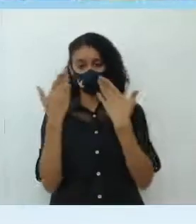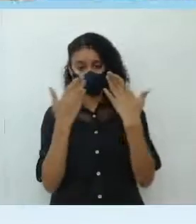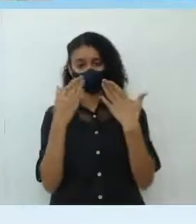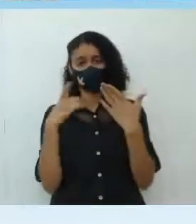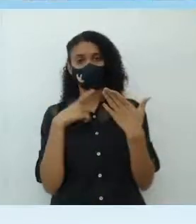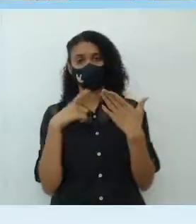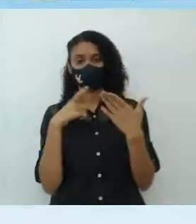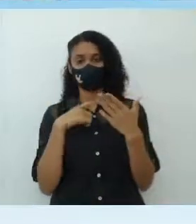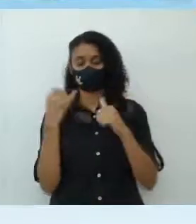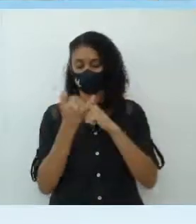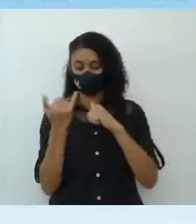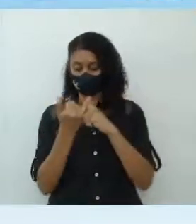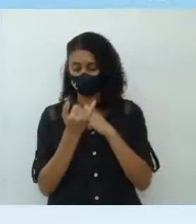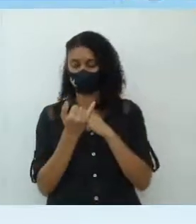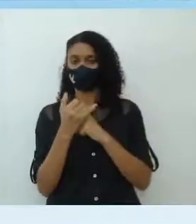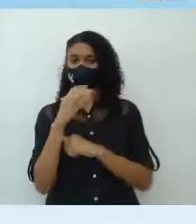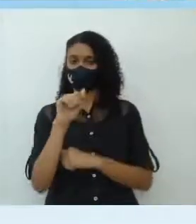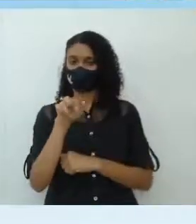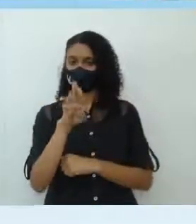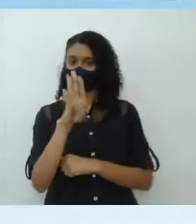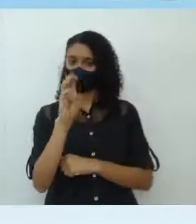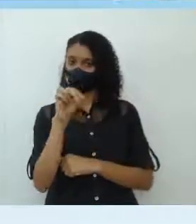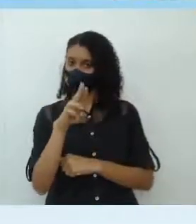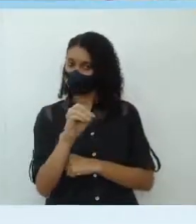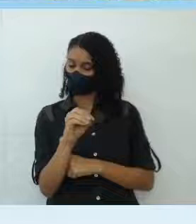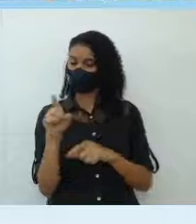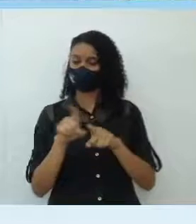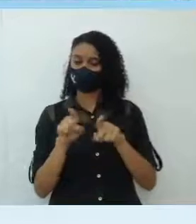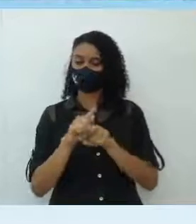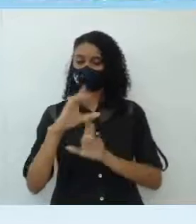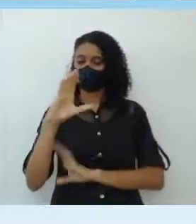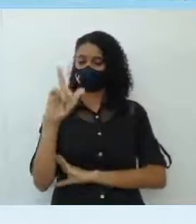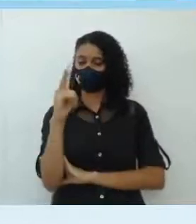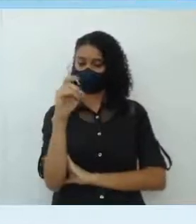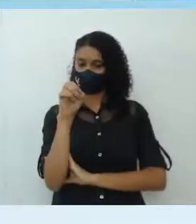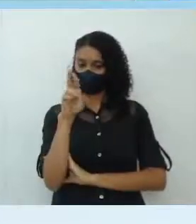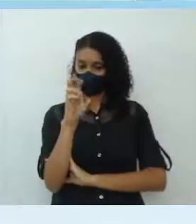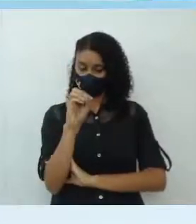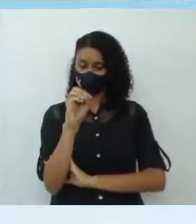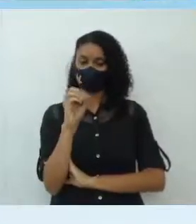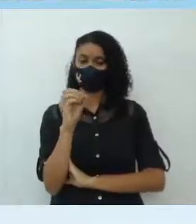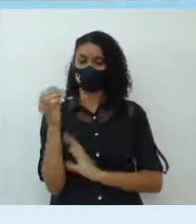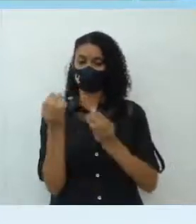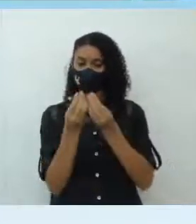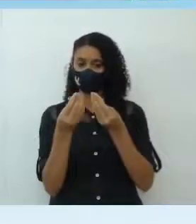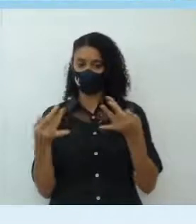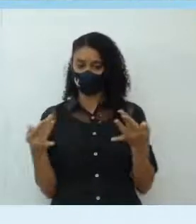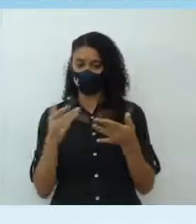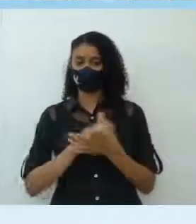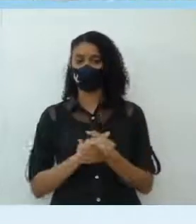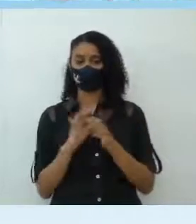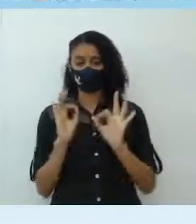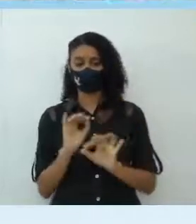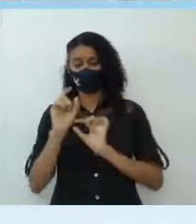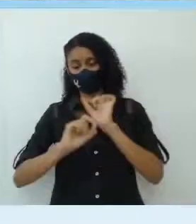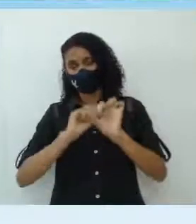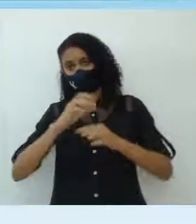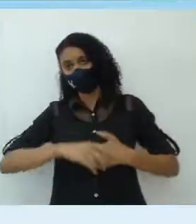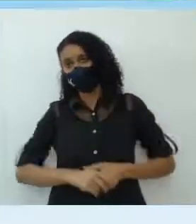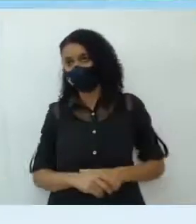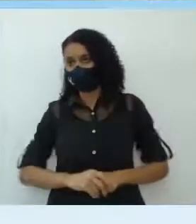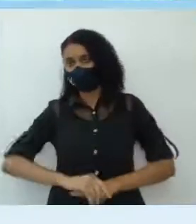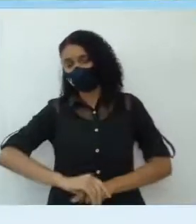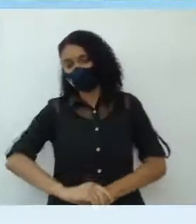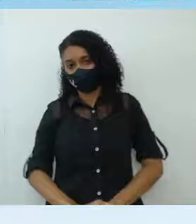de ferro e a quantidade de carbono e a quantidade de cloro em determinadas substâncias, o certo é que, ao invés de